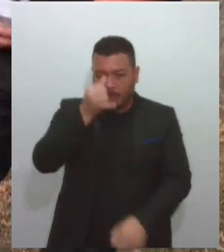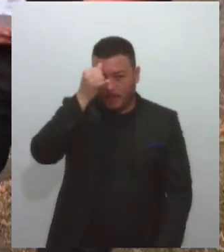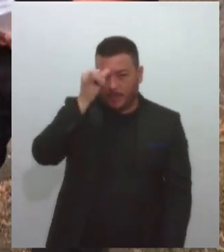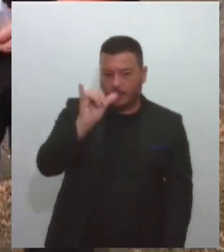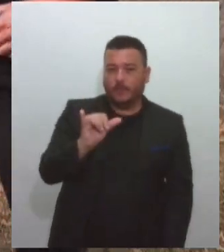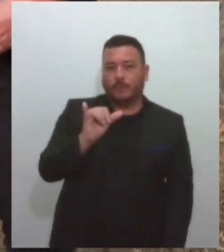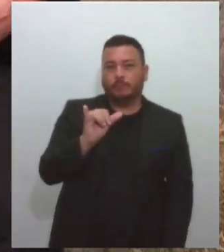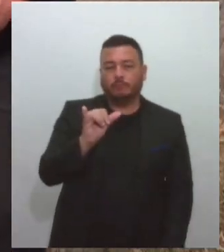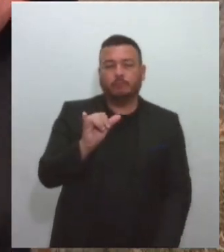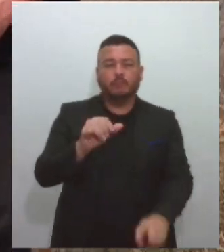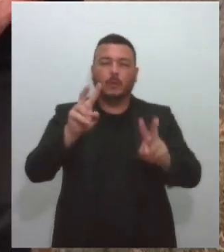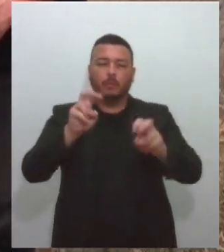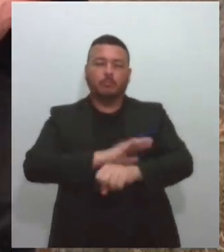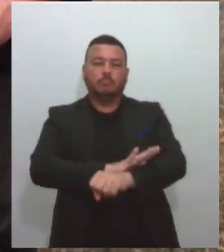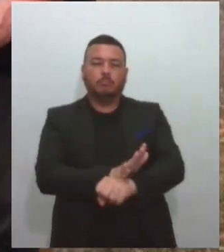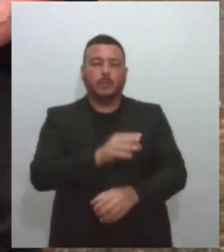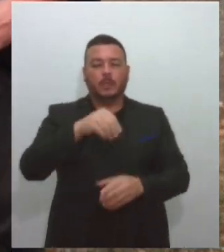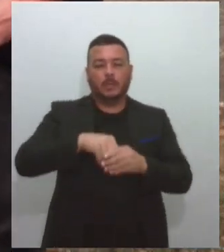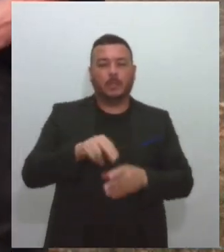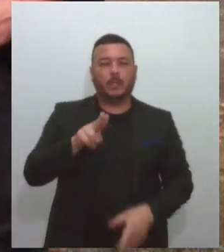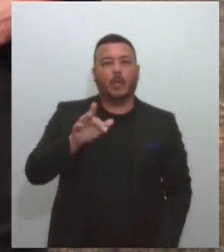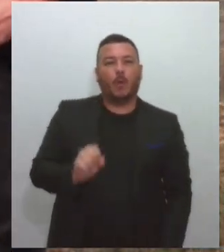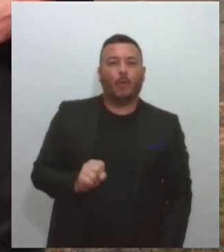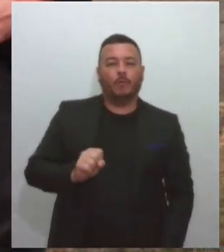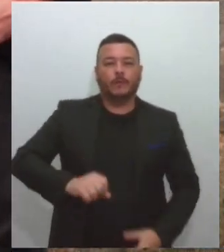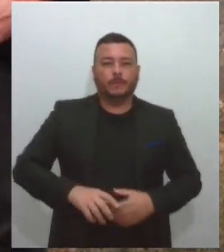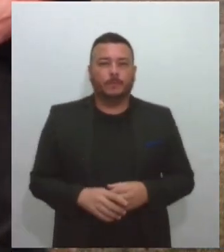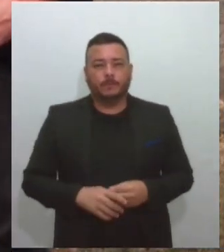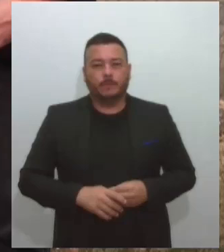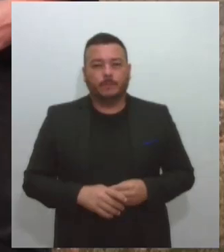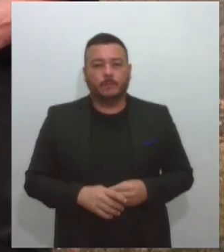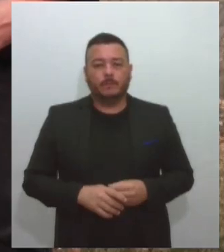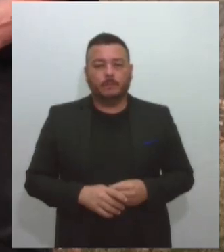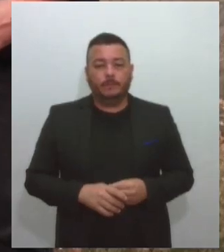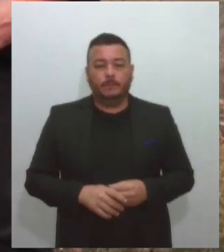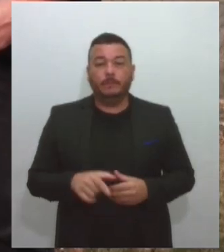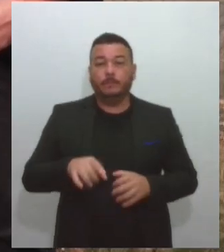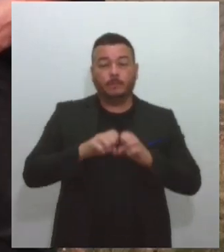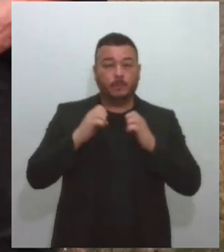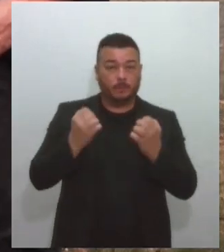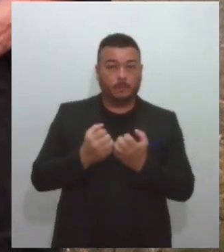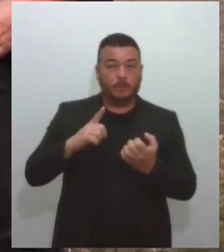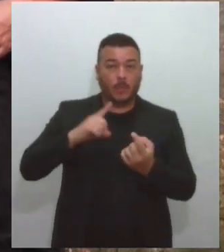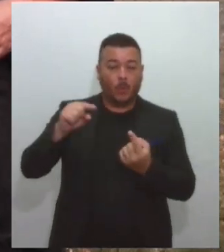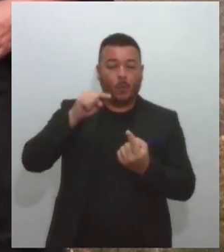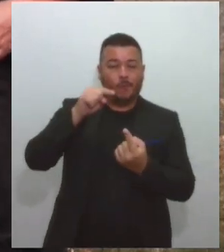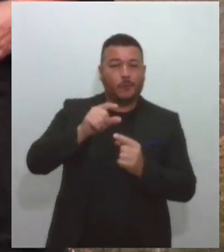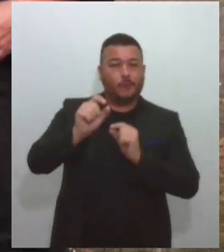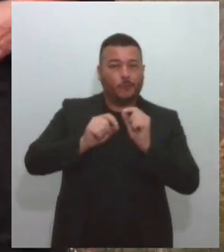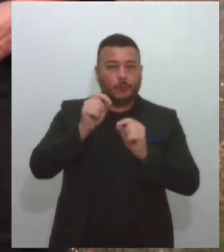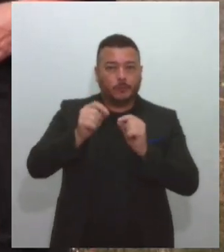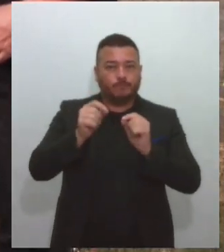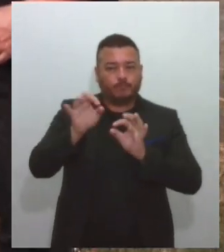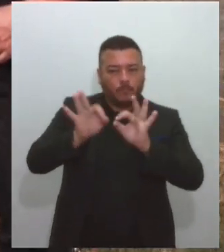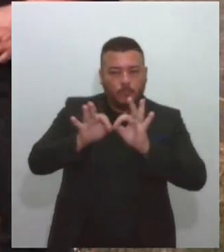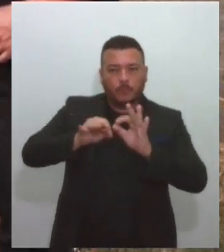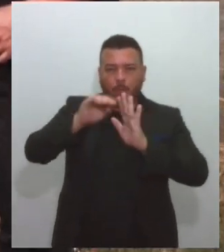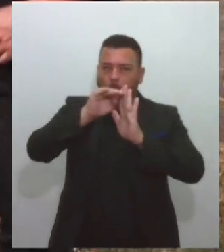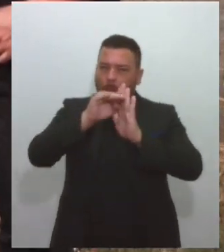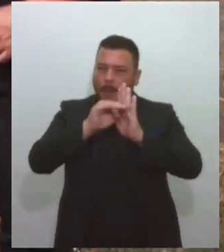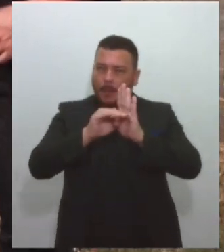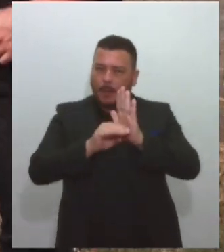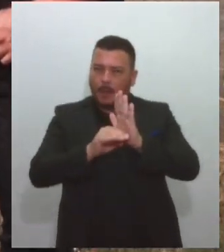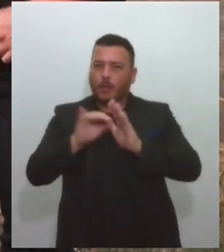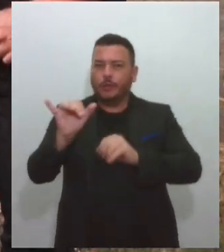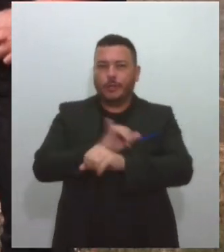nas instituições. Ou seja, o evento ele tem sim o intuito de traçar um caminho, traçar um planejamento de como